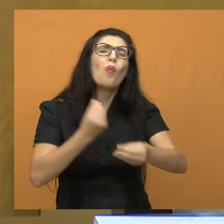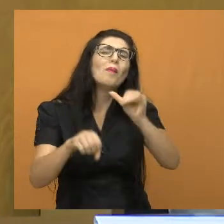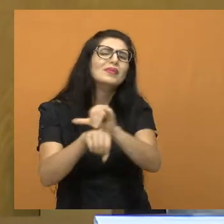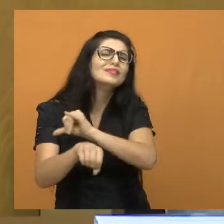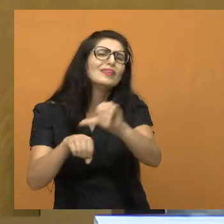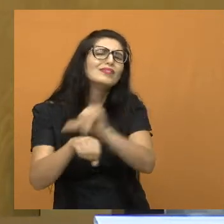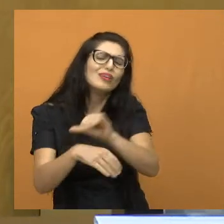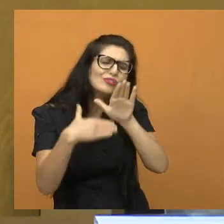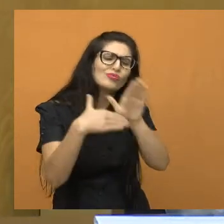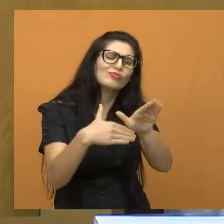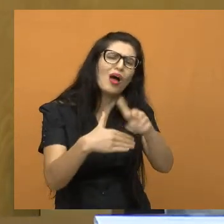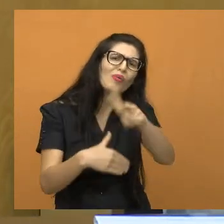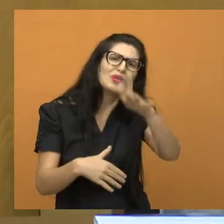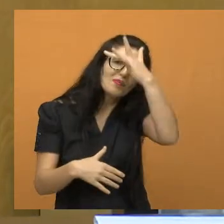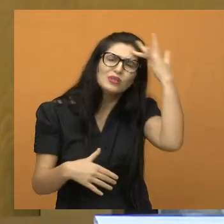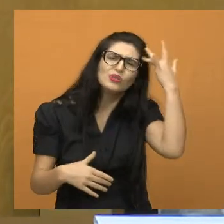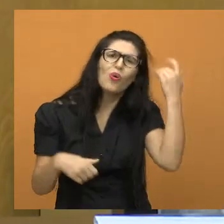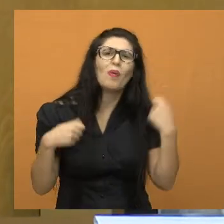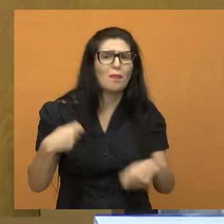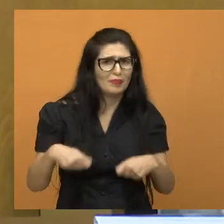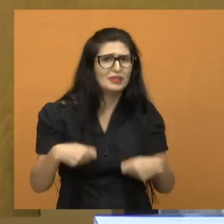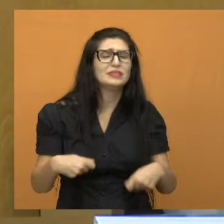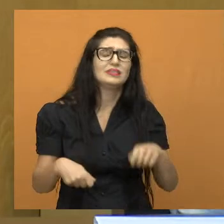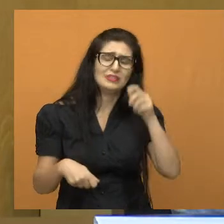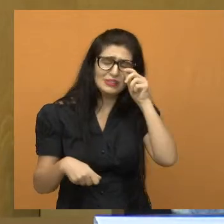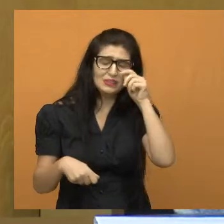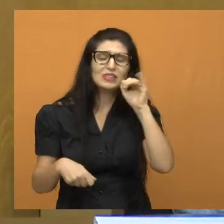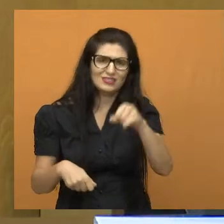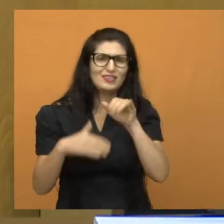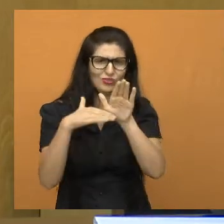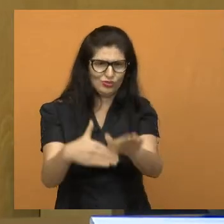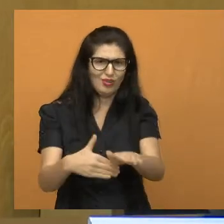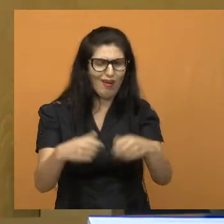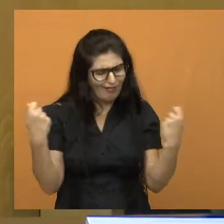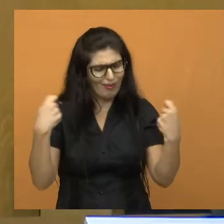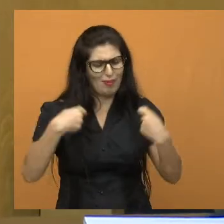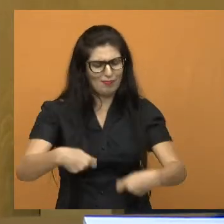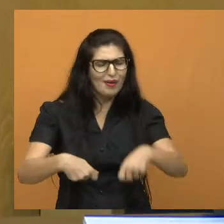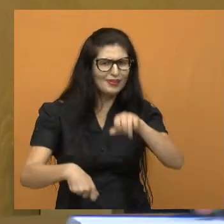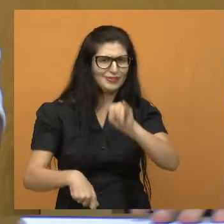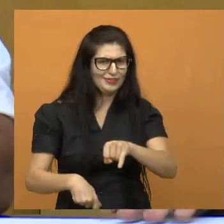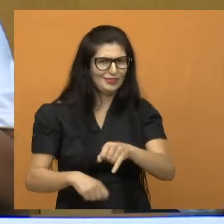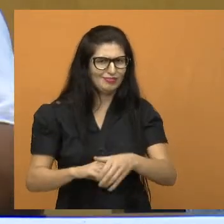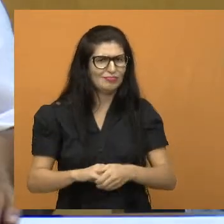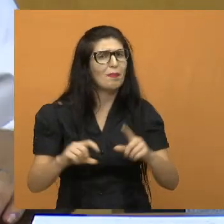que enfrentar para poder superar. E aí, eu deixo a palavra aberta.